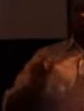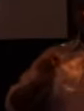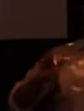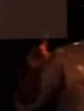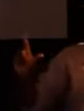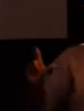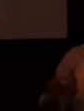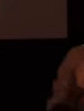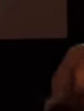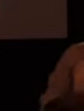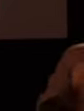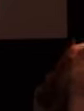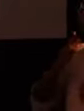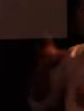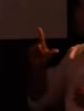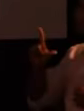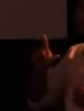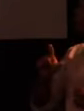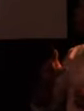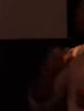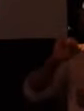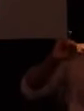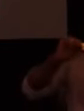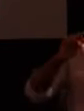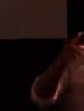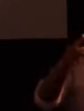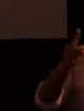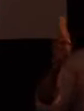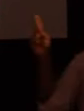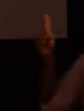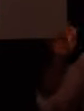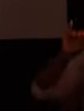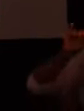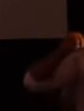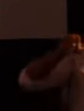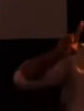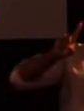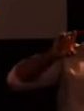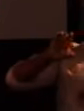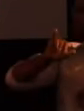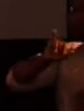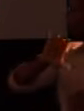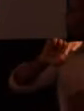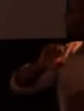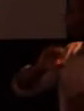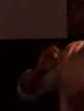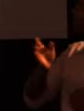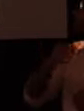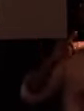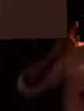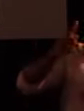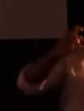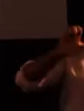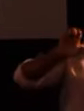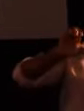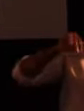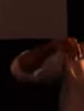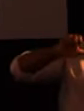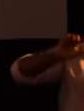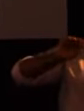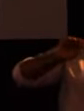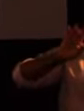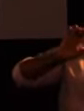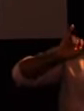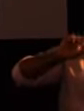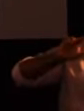índice de permeabilidade é um outro parâmetro urbanístico que também vai regrar e vai restringir a